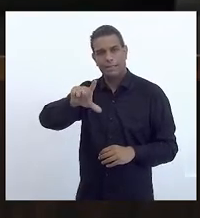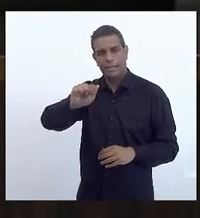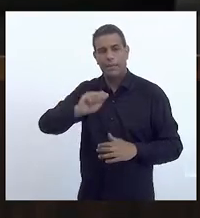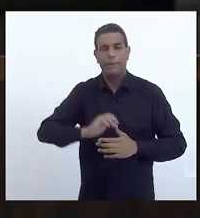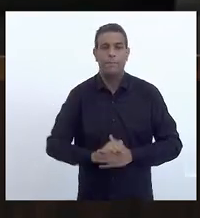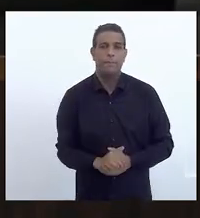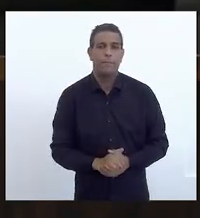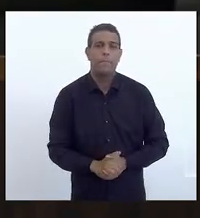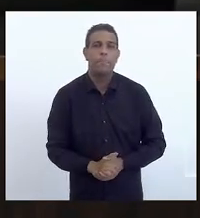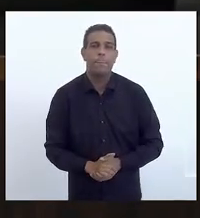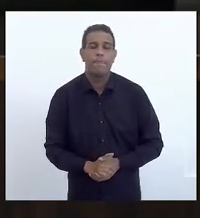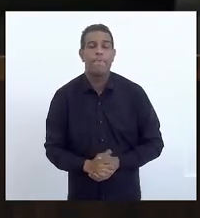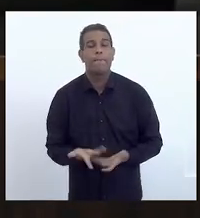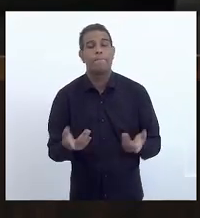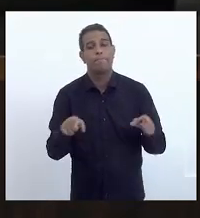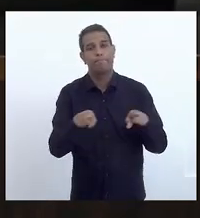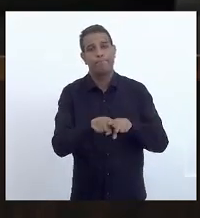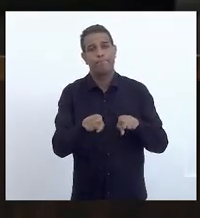tenho também